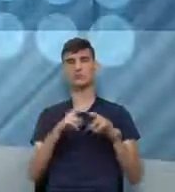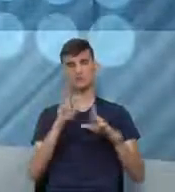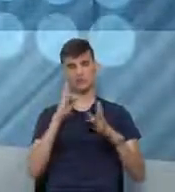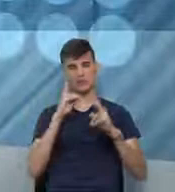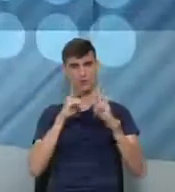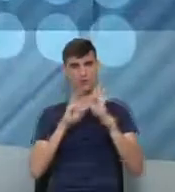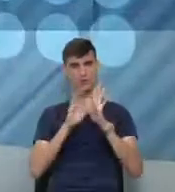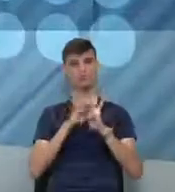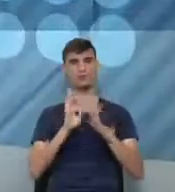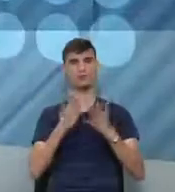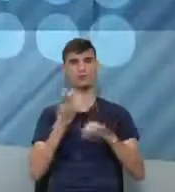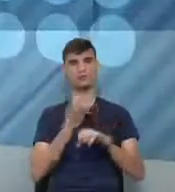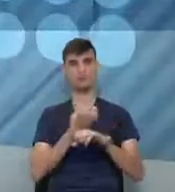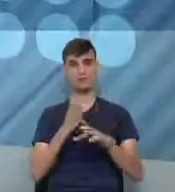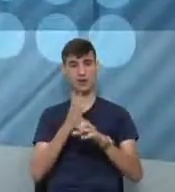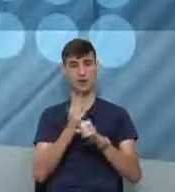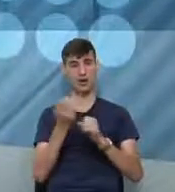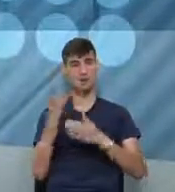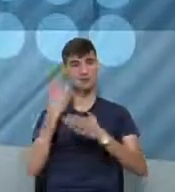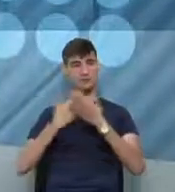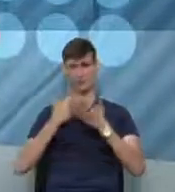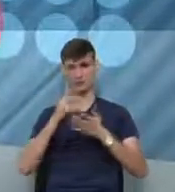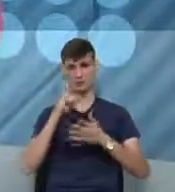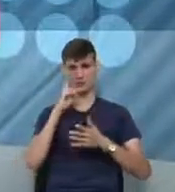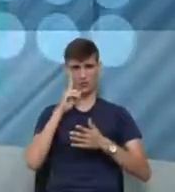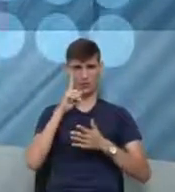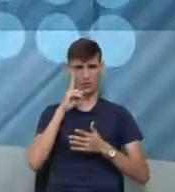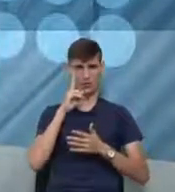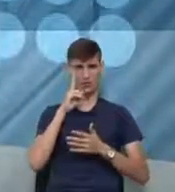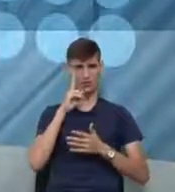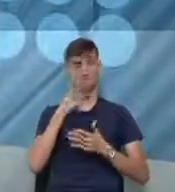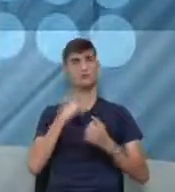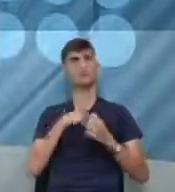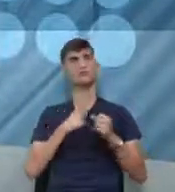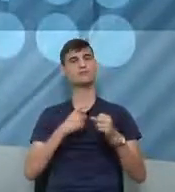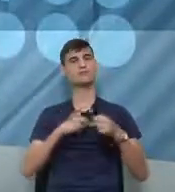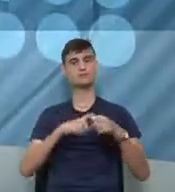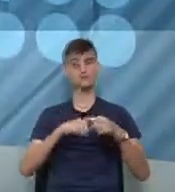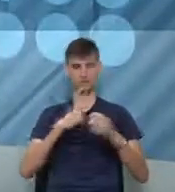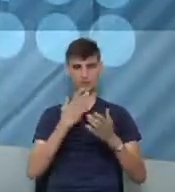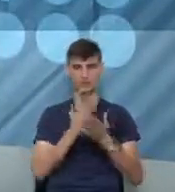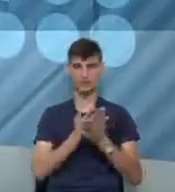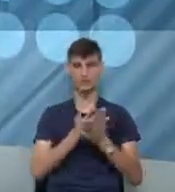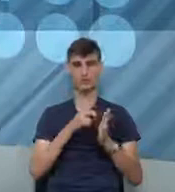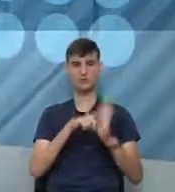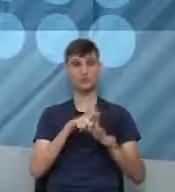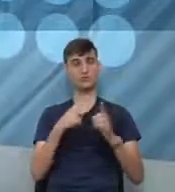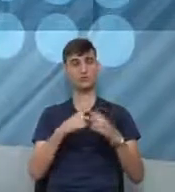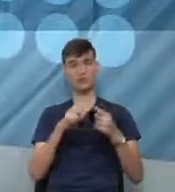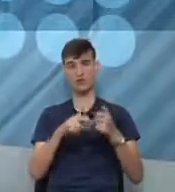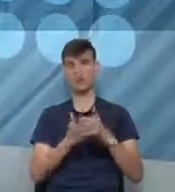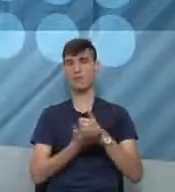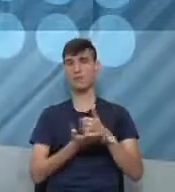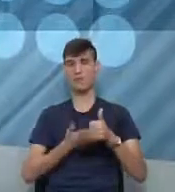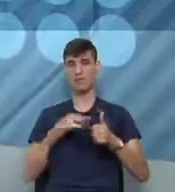já viu nas disciplinas de cálculo. Não lembro, vai ter que voltar, vai ter que estudar, porque isso é base para que a gente possa